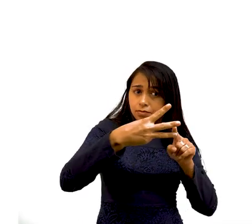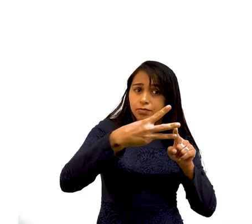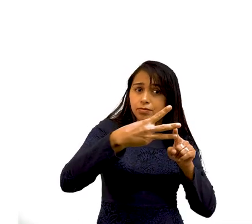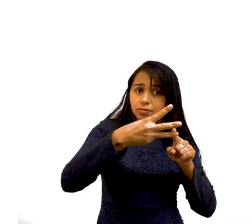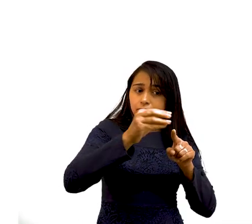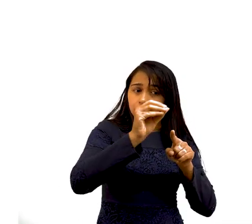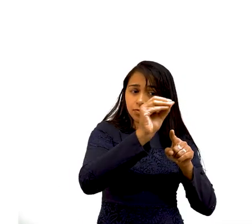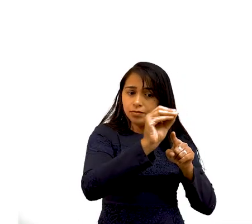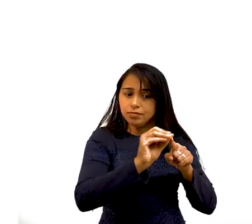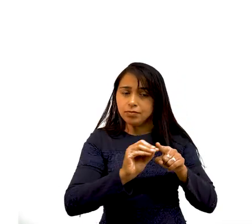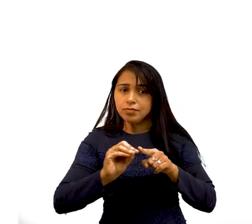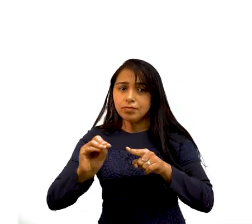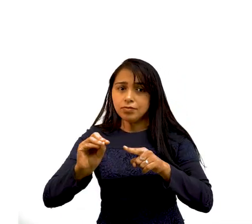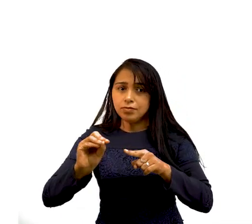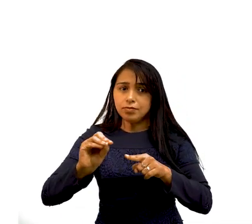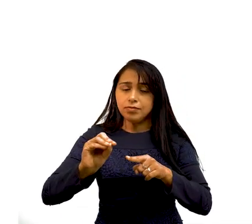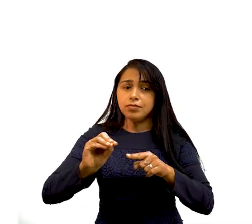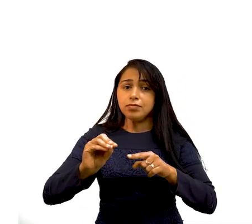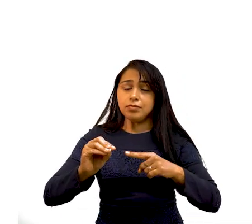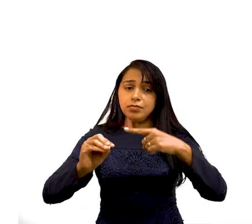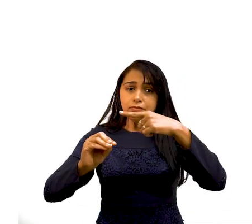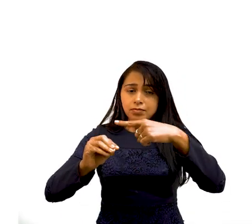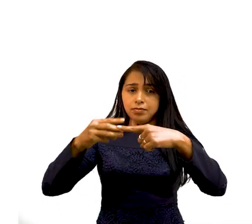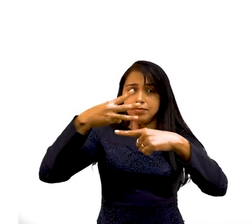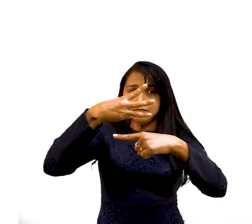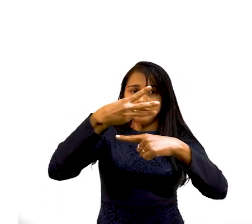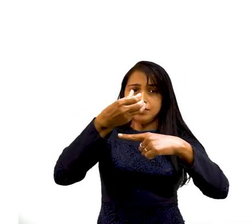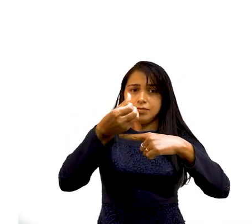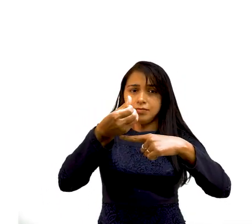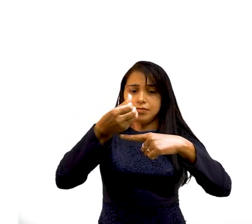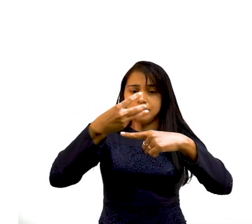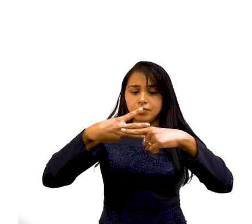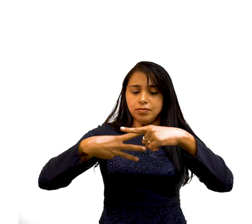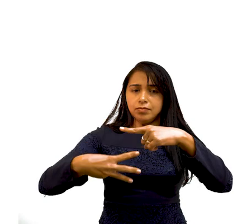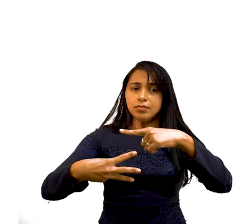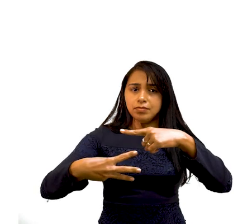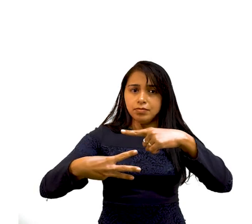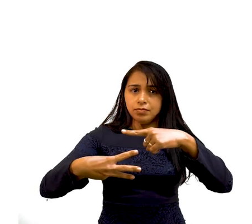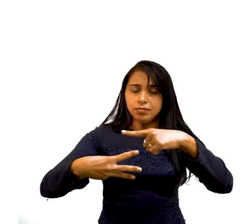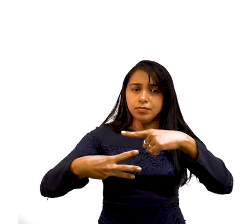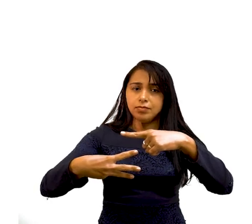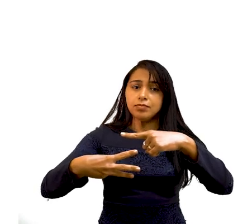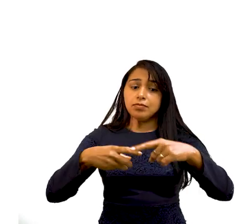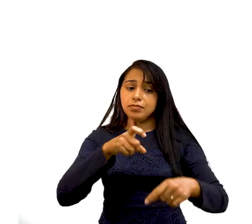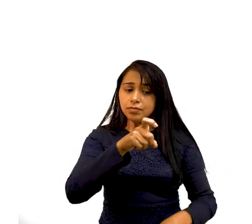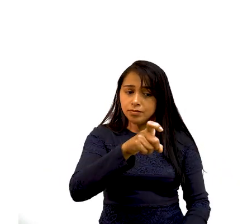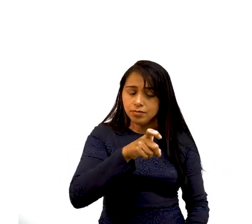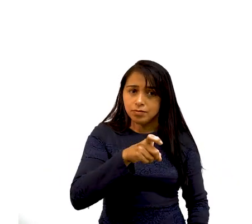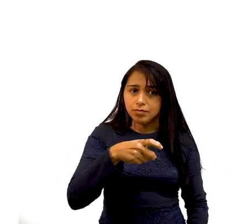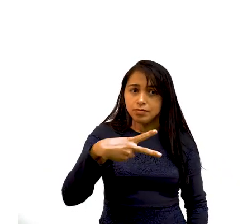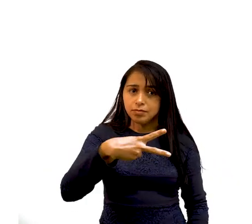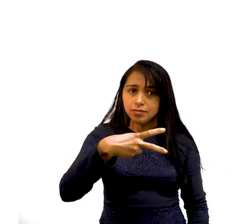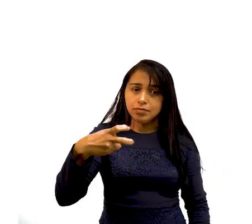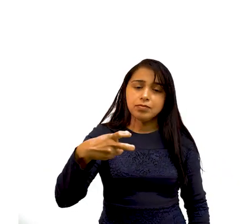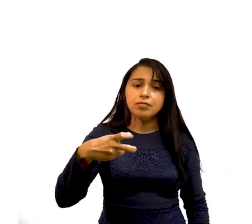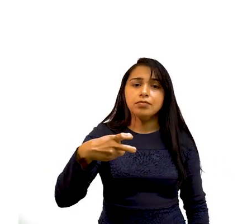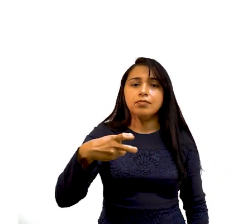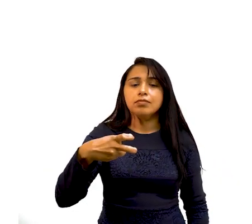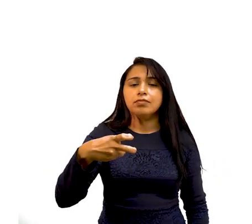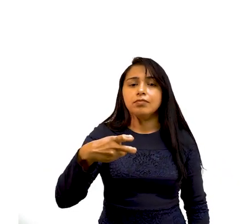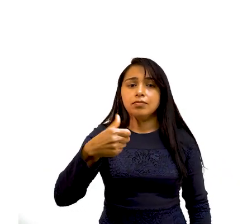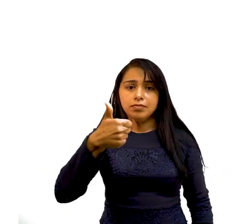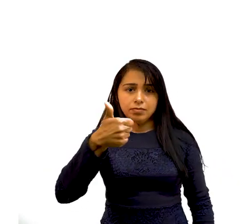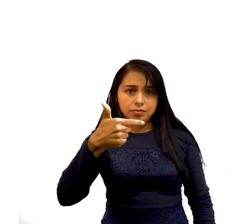Pensei em um número, né? Multipliquei por 2 e obtive um número que foi maior